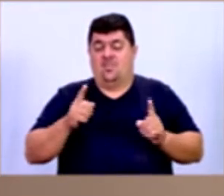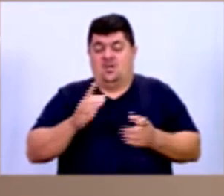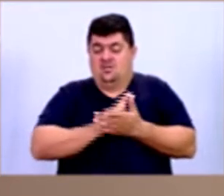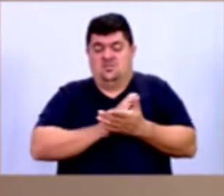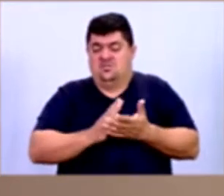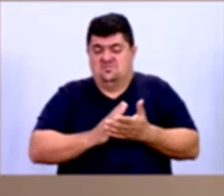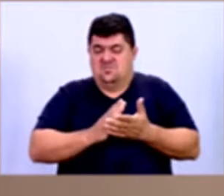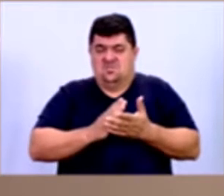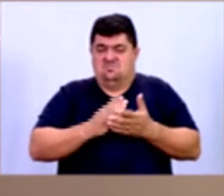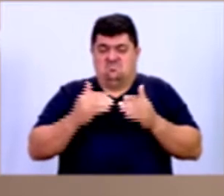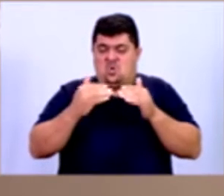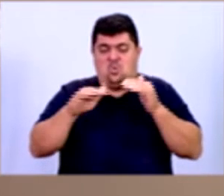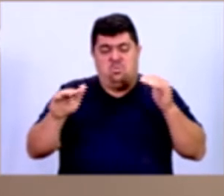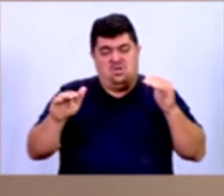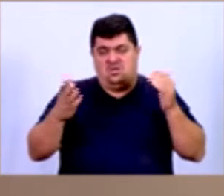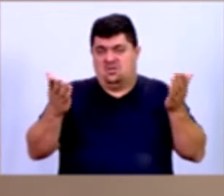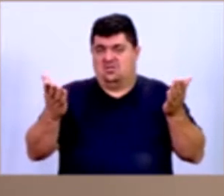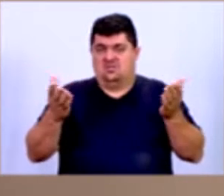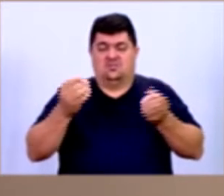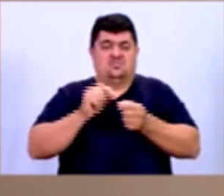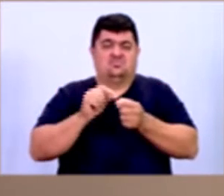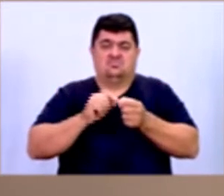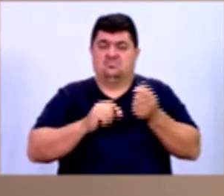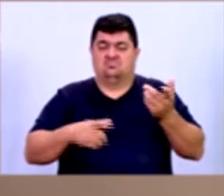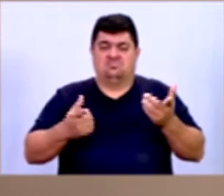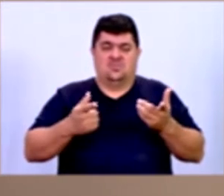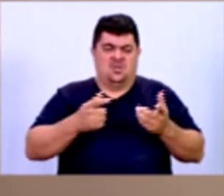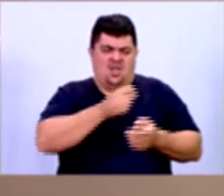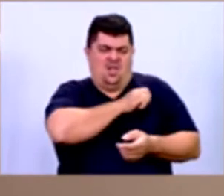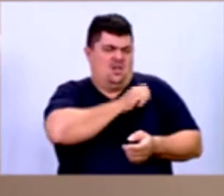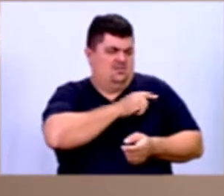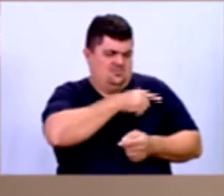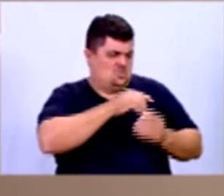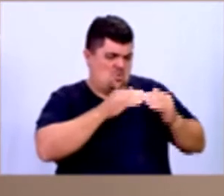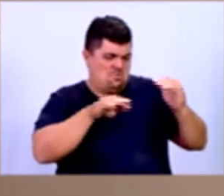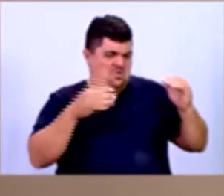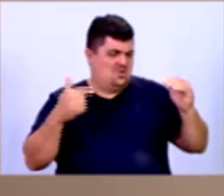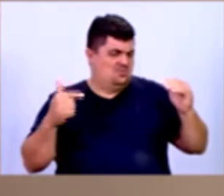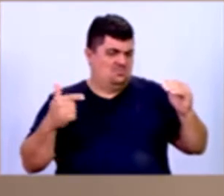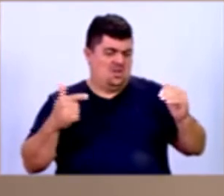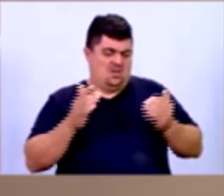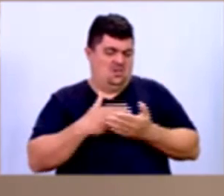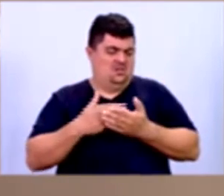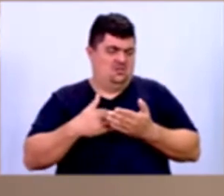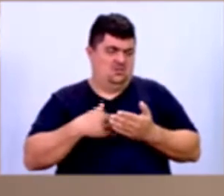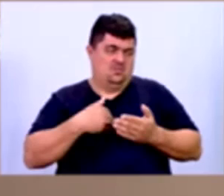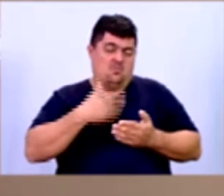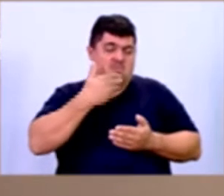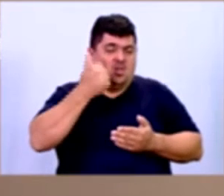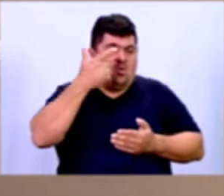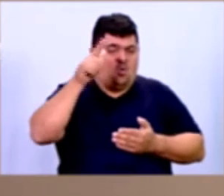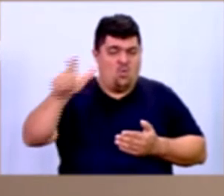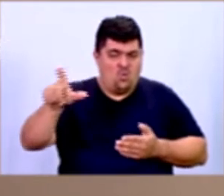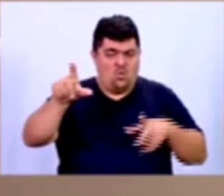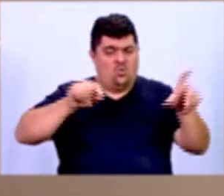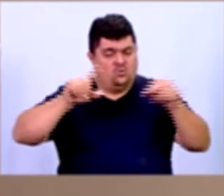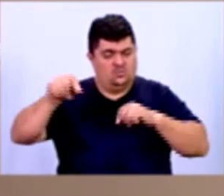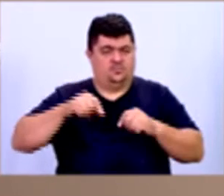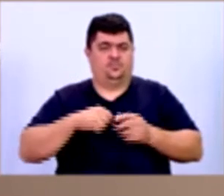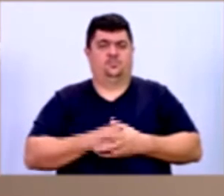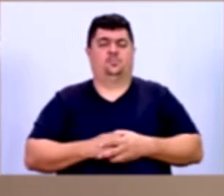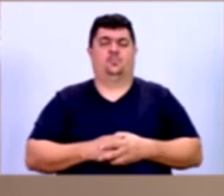aquilo que você está utilizando, ou não atender à sua necessidade de aula naquele momento. É importante, então, que você selecione